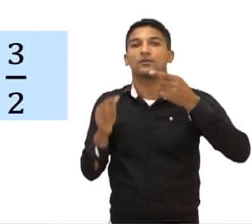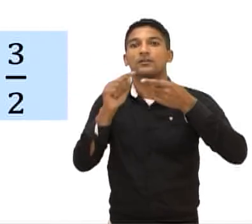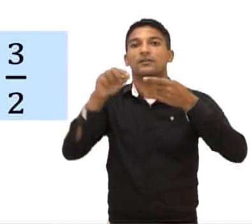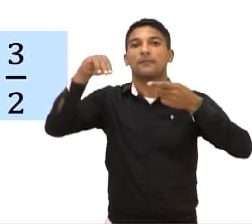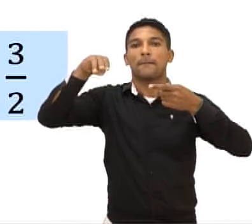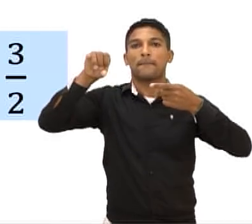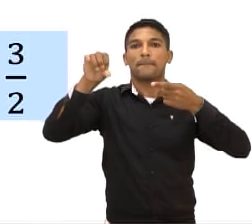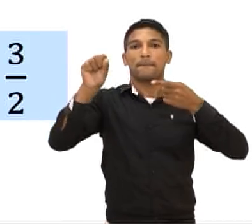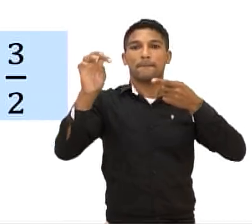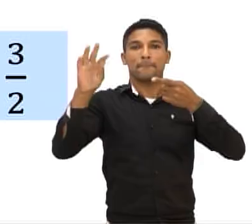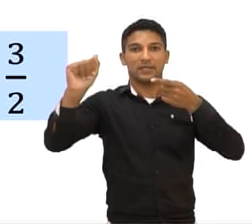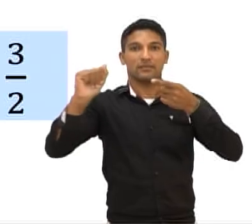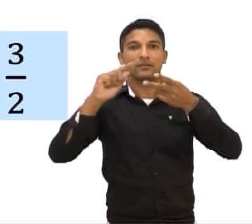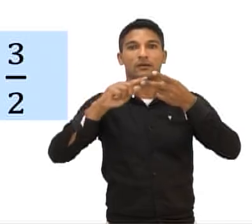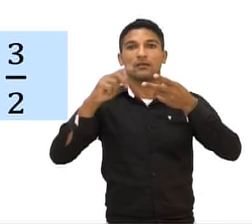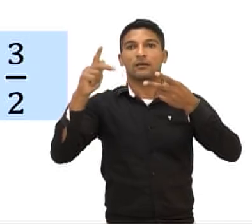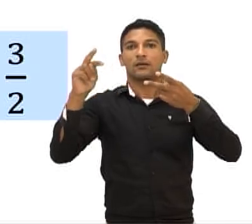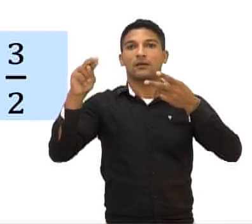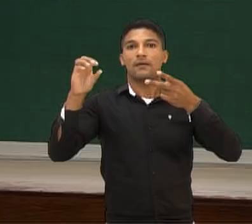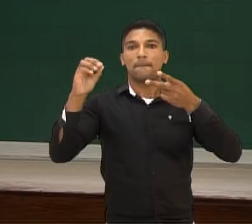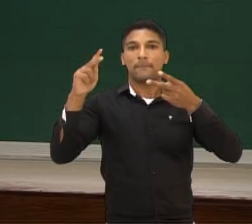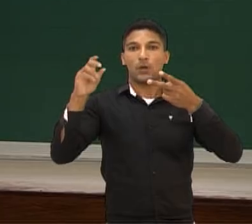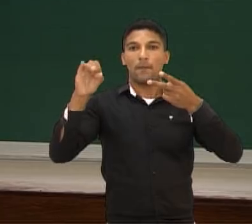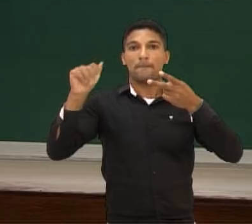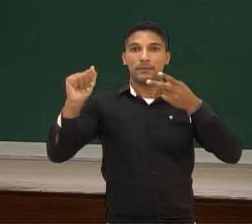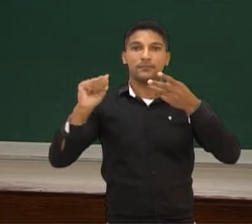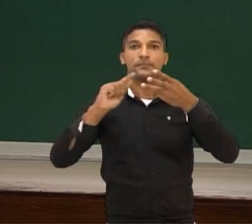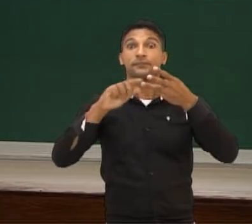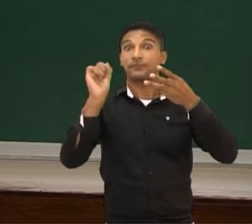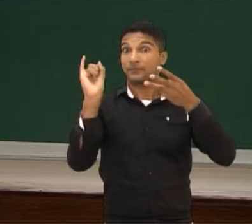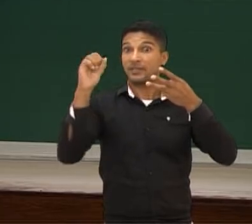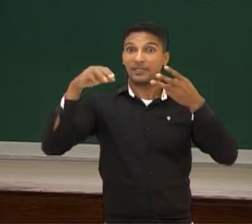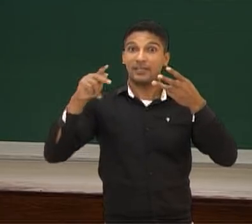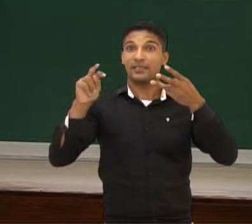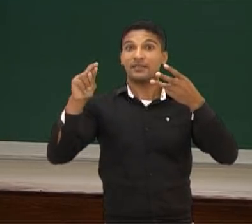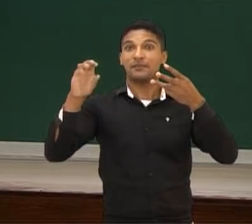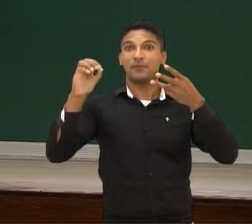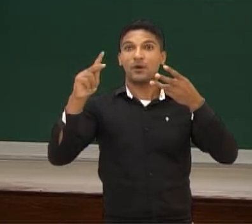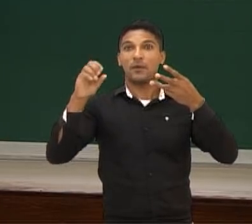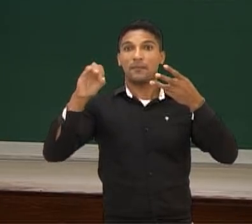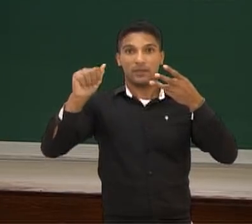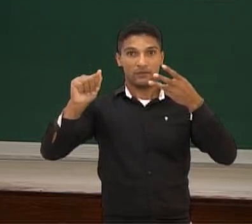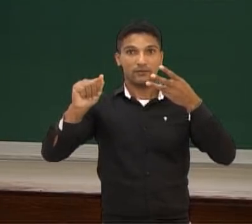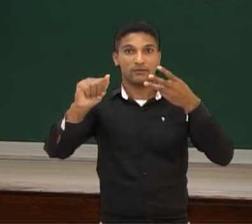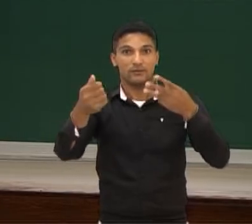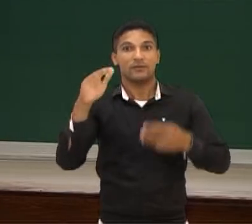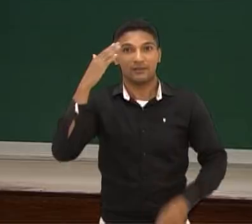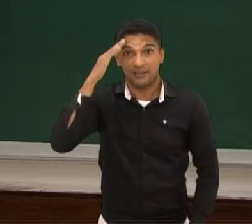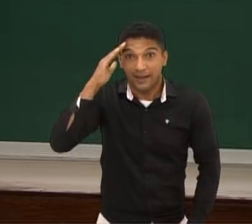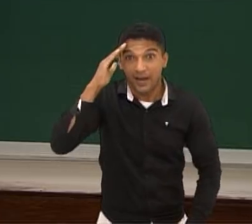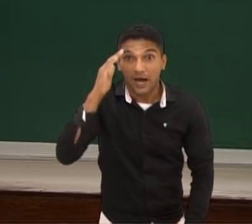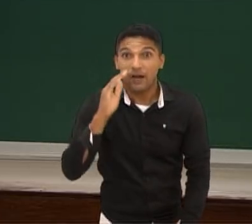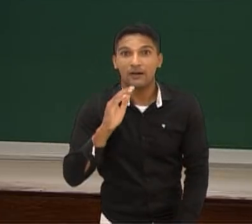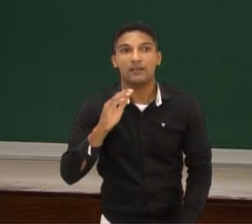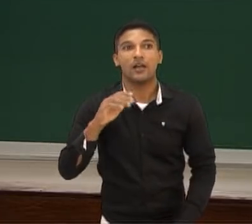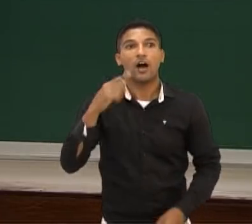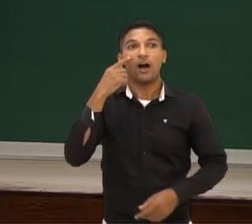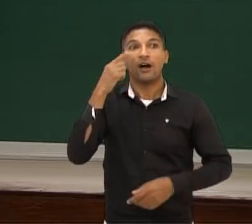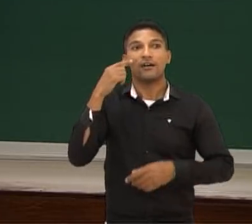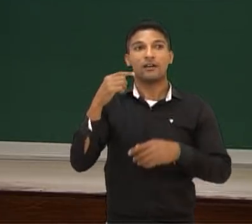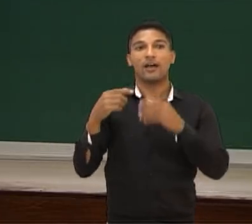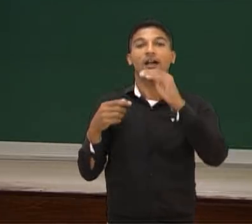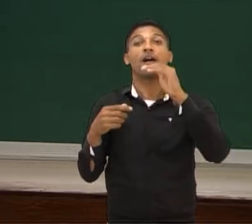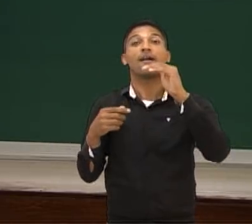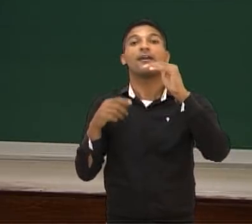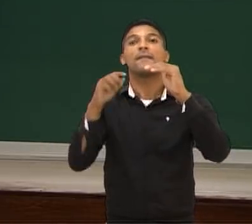impróprias, vários problemas, resolução, várias práticas, né? Então, lembre-se lá que as frações mistas é aquela que tem a parte inteira e a